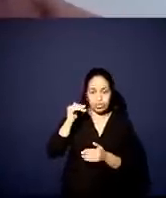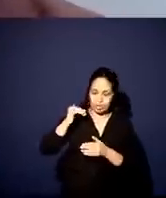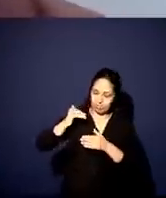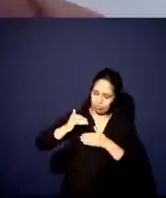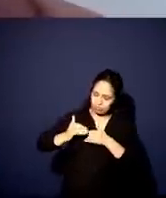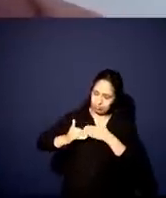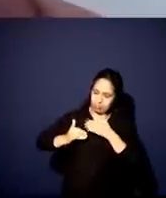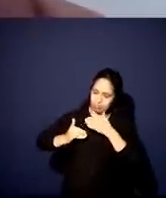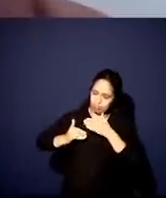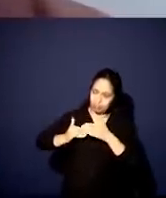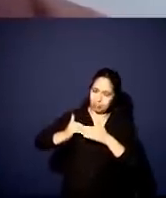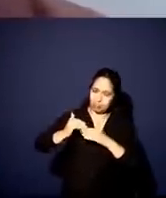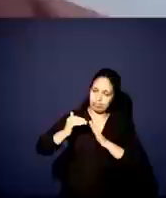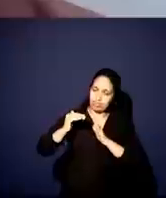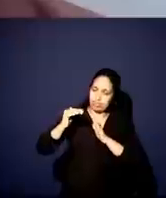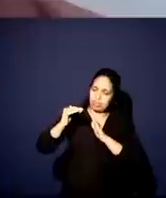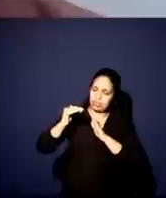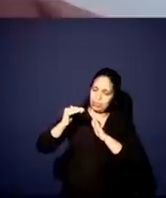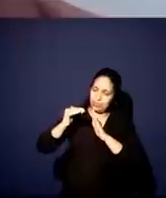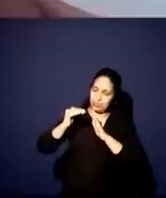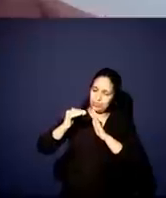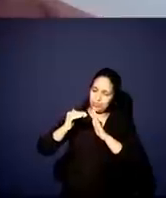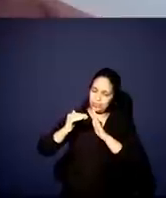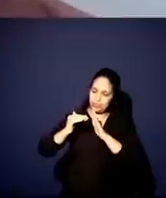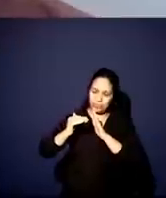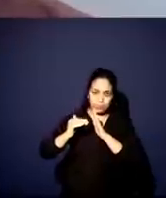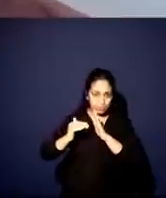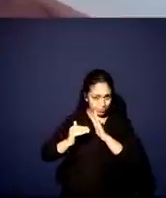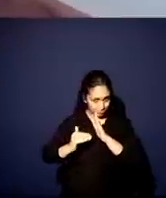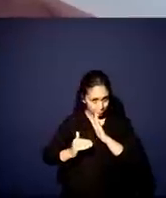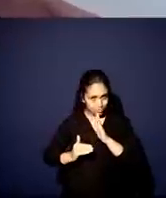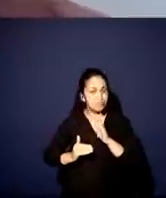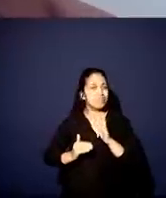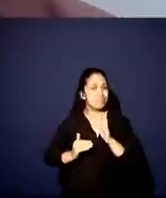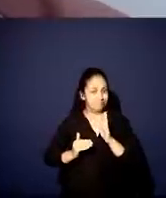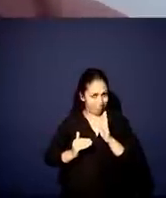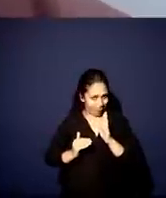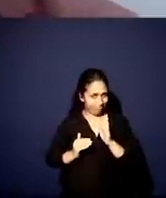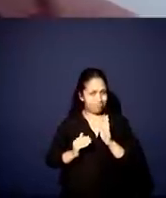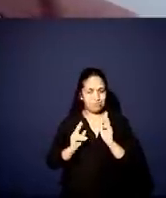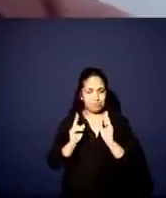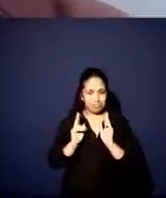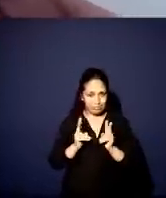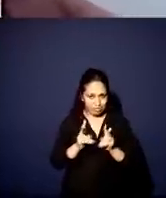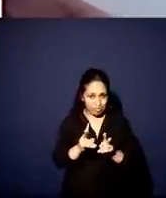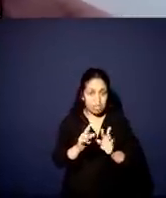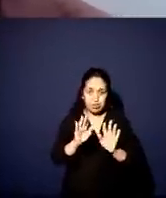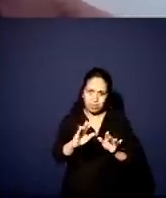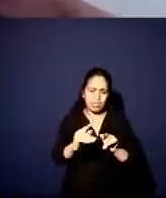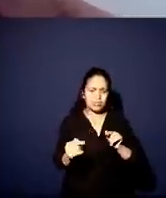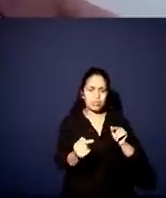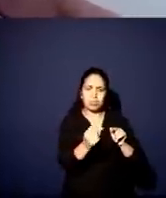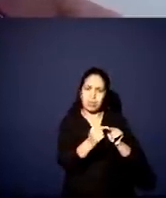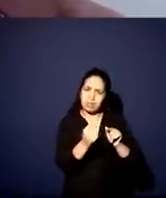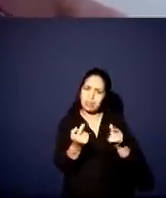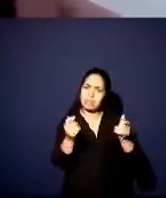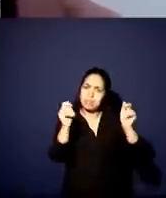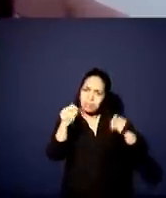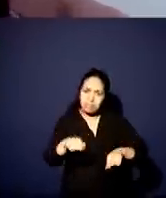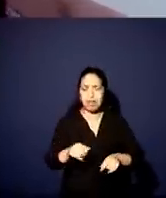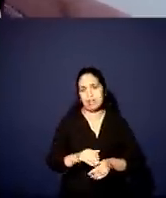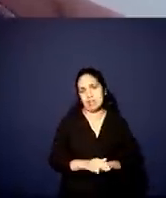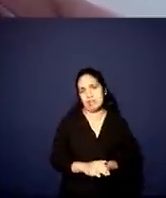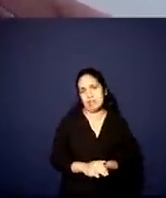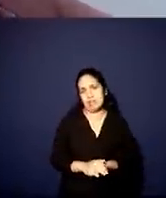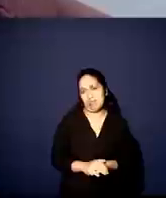ela seja cadente. É óbvio que você tem que trabalhar nessa direção, mas ela tem que ser com metas alcançáveis. Senão